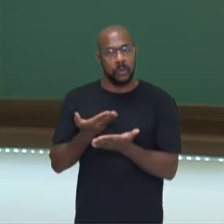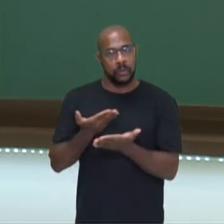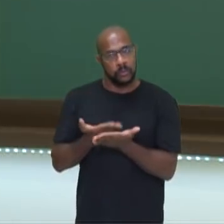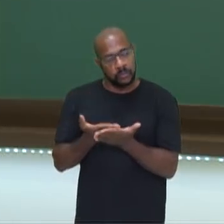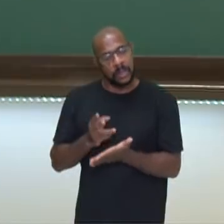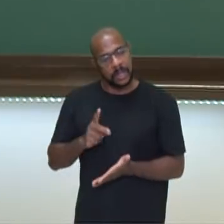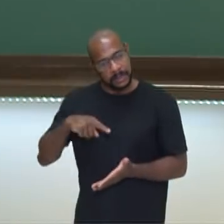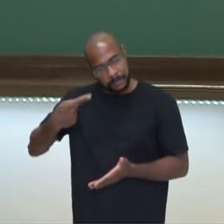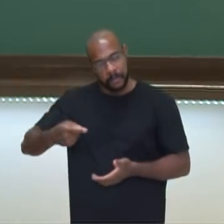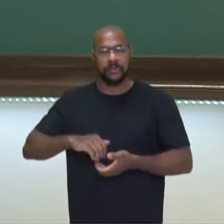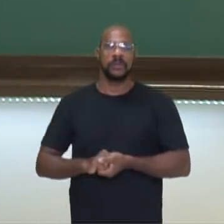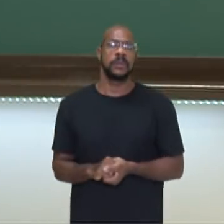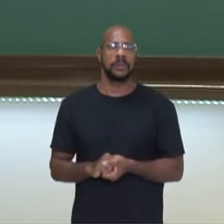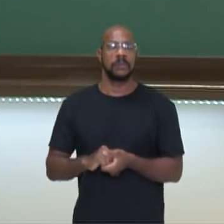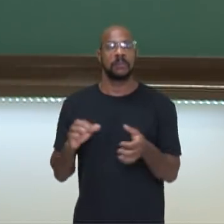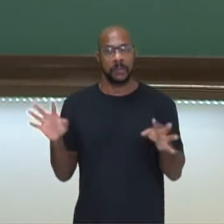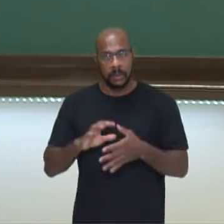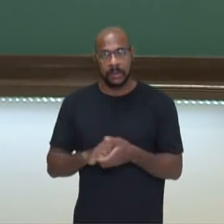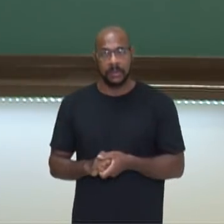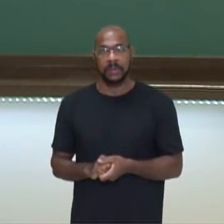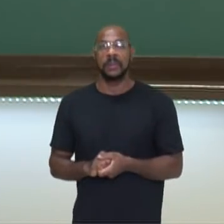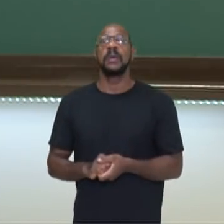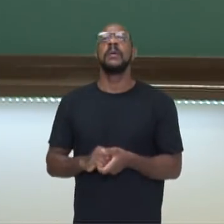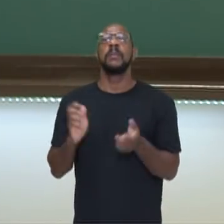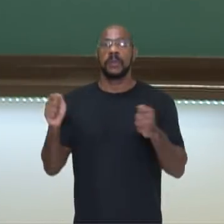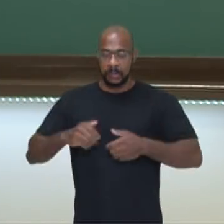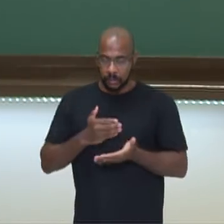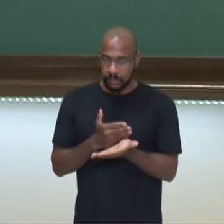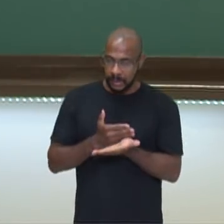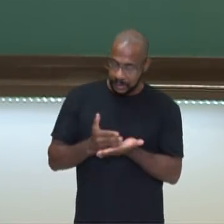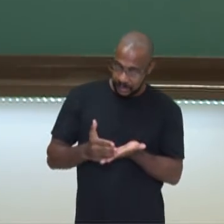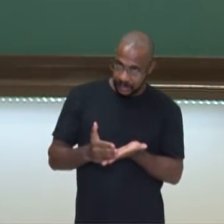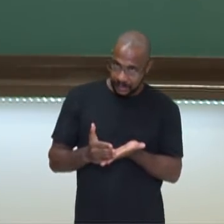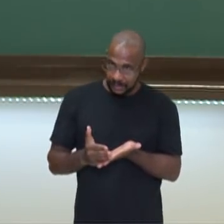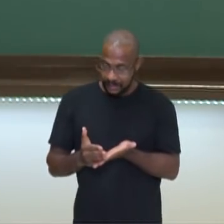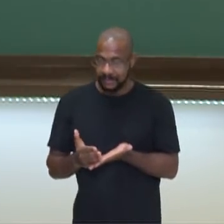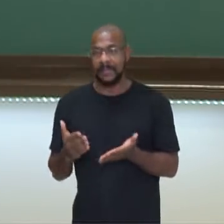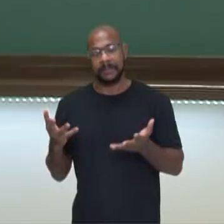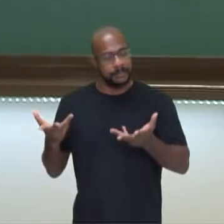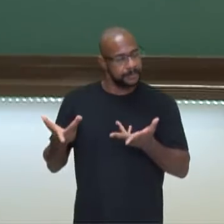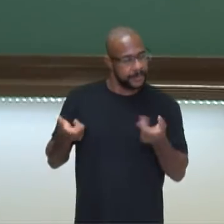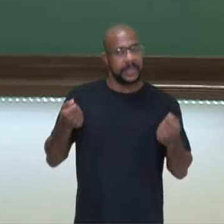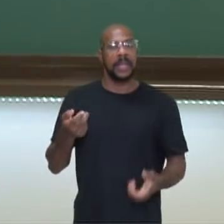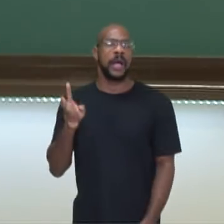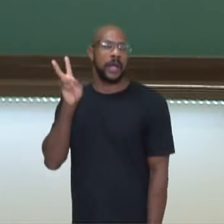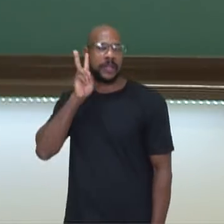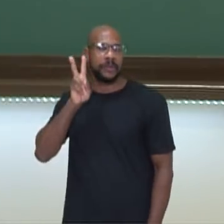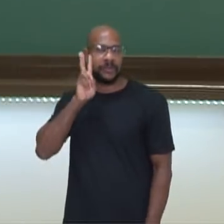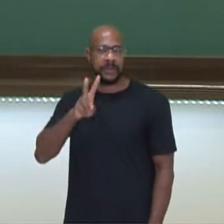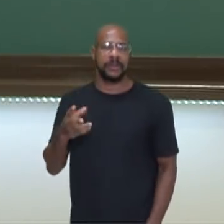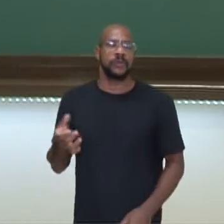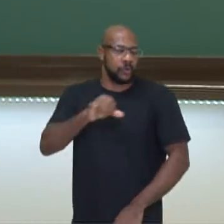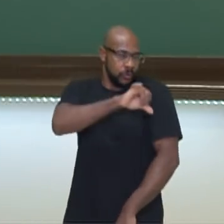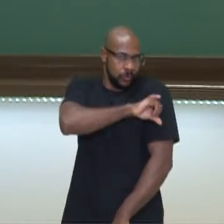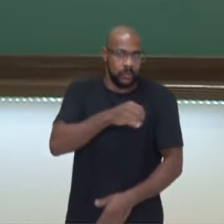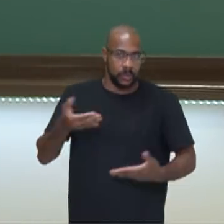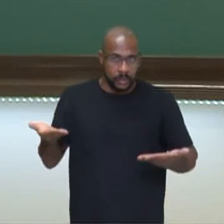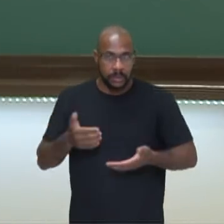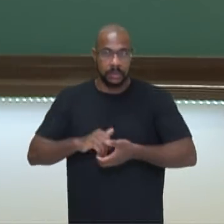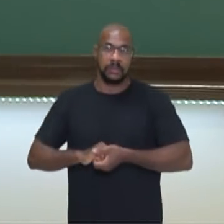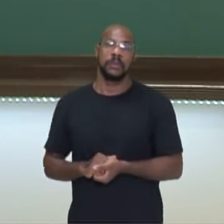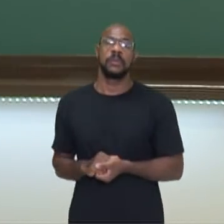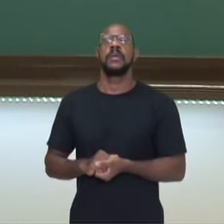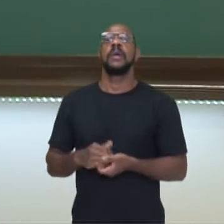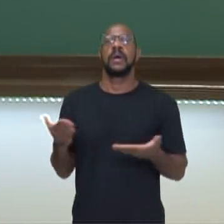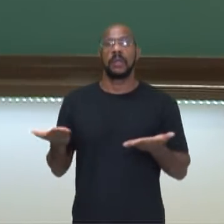Combinado? Então, tá tudo a postos, podemos começar nossa linda, maravilhosa aula de História do nono ano? Vamos